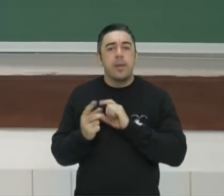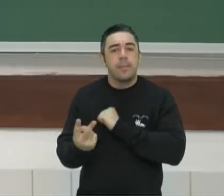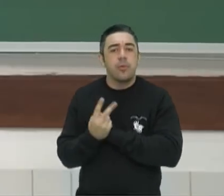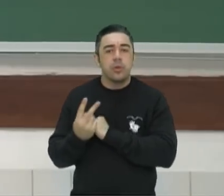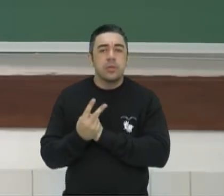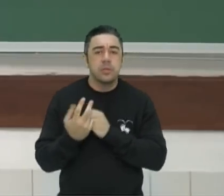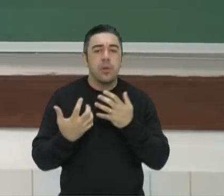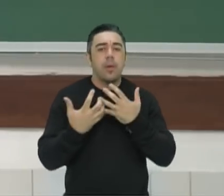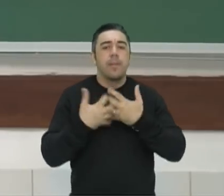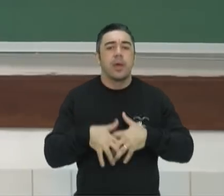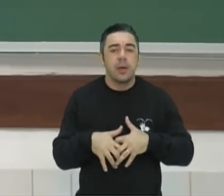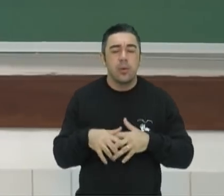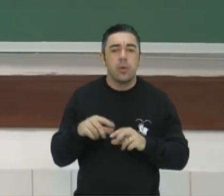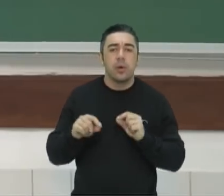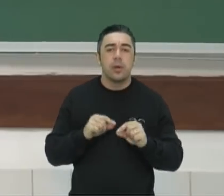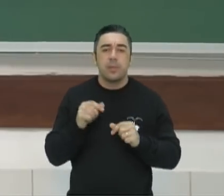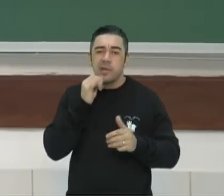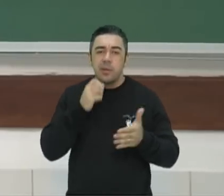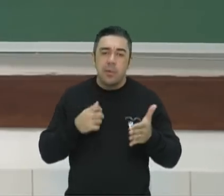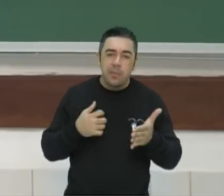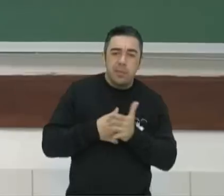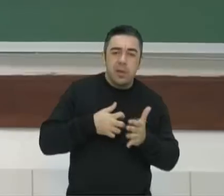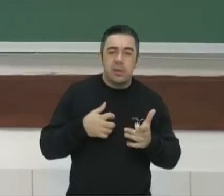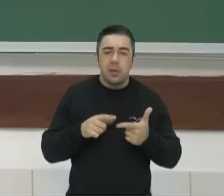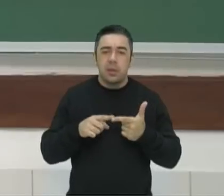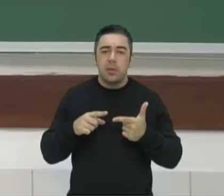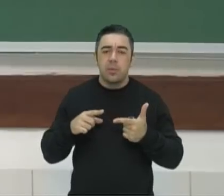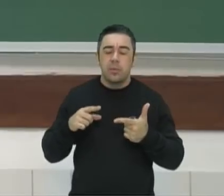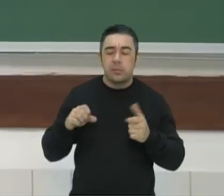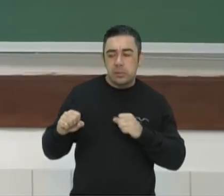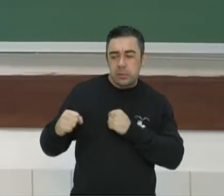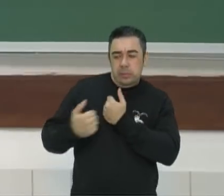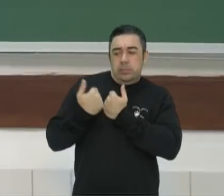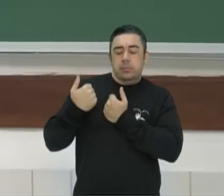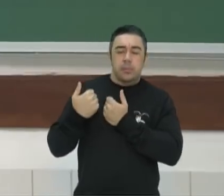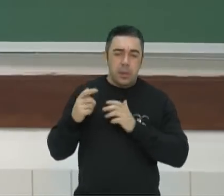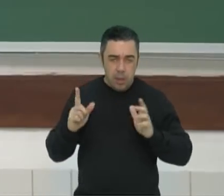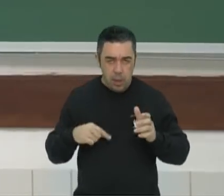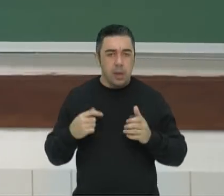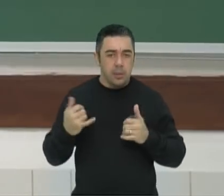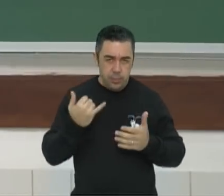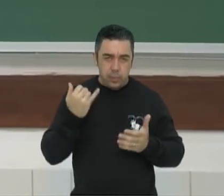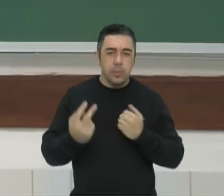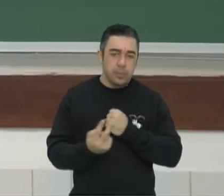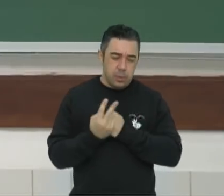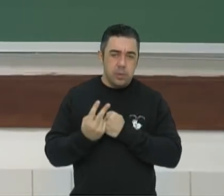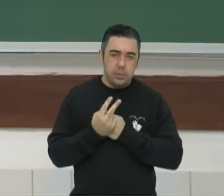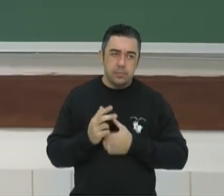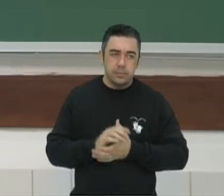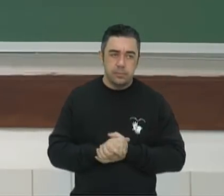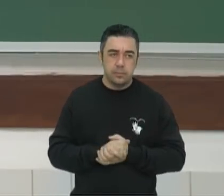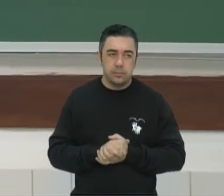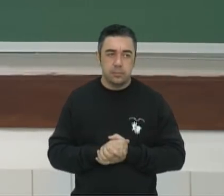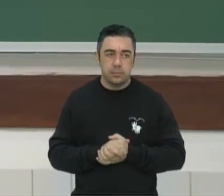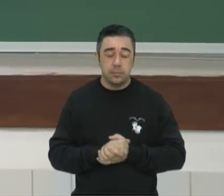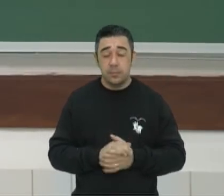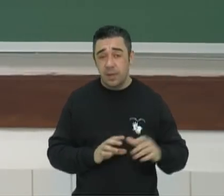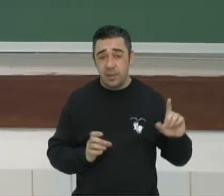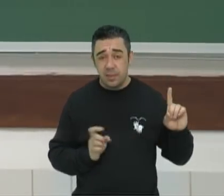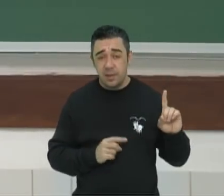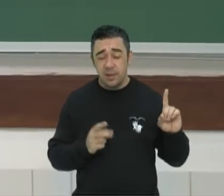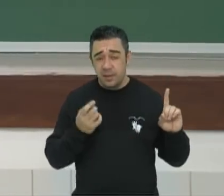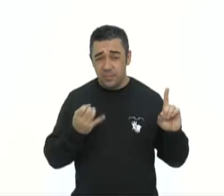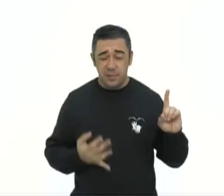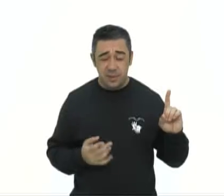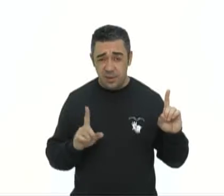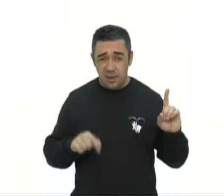quê? A proteção mecânica seria com pancadas, contra traumatismos, né? Então ele é essencial nesse ponto, né? E a letra D